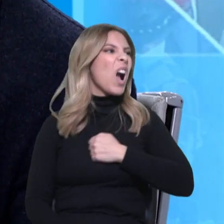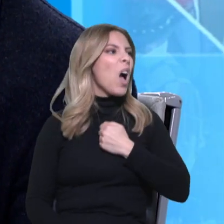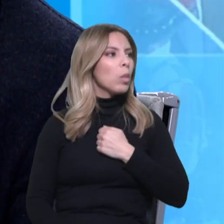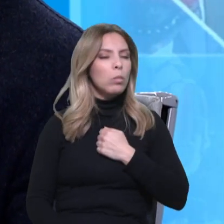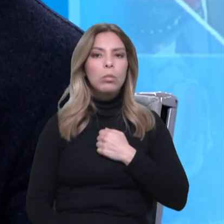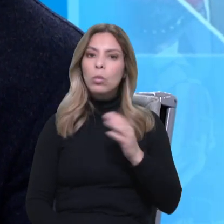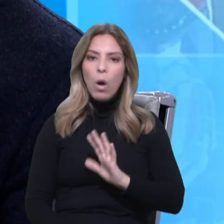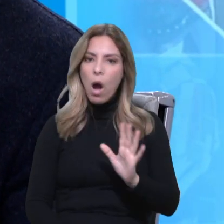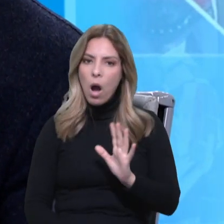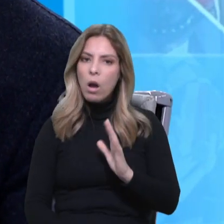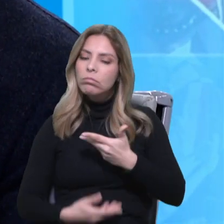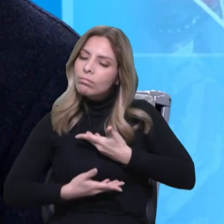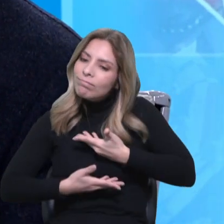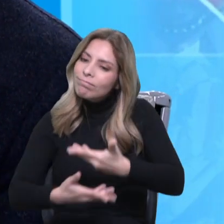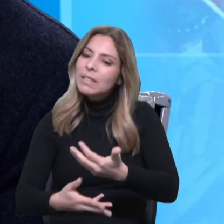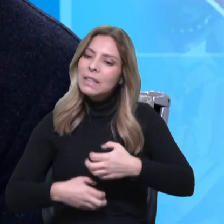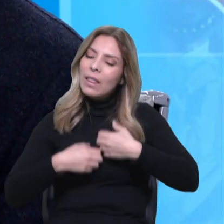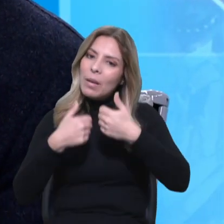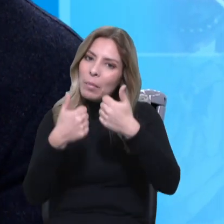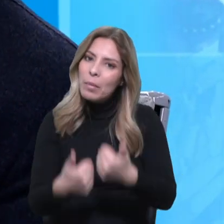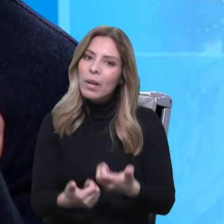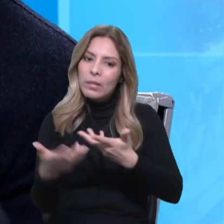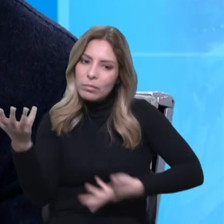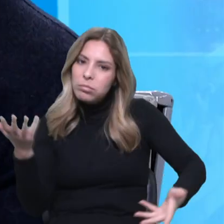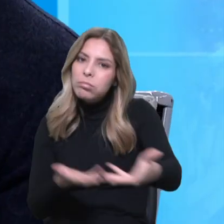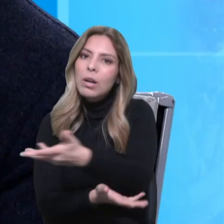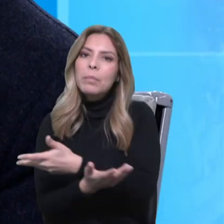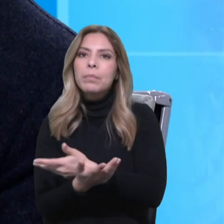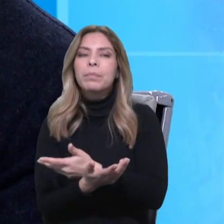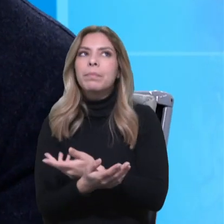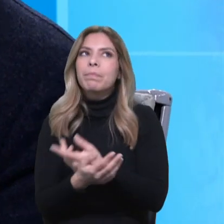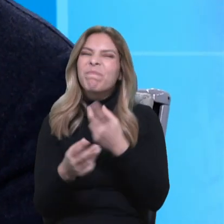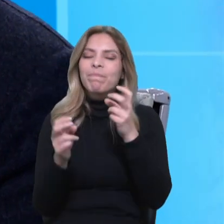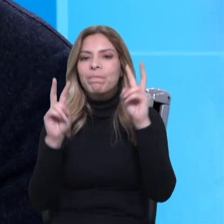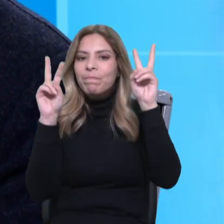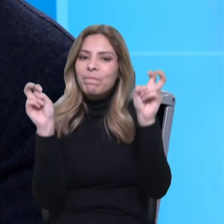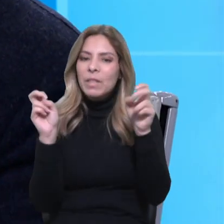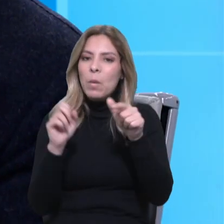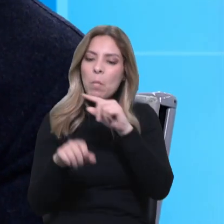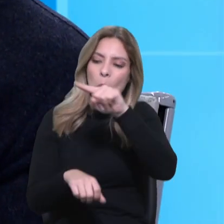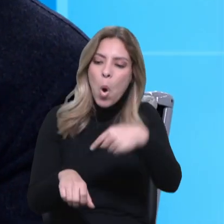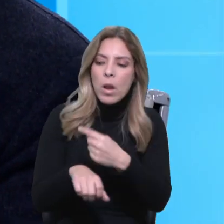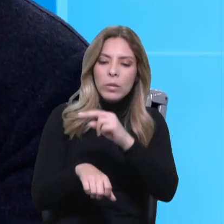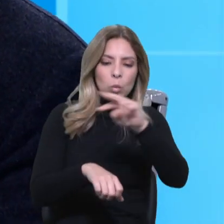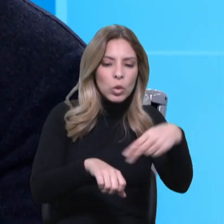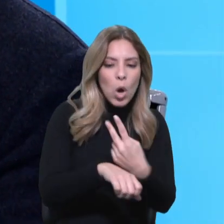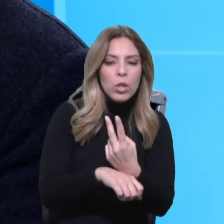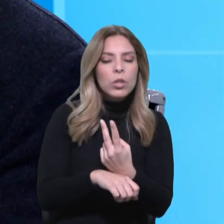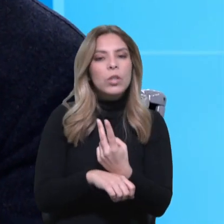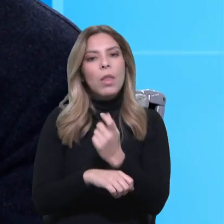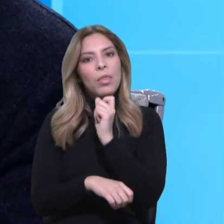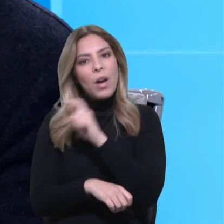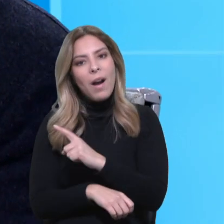Às vezes, na nossa prática, perdemos, entre aspas, 1 hora ou 2 a encontrar uma palavra que, de